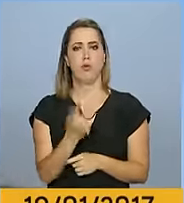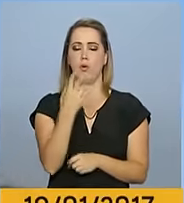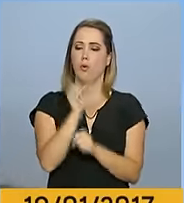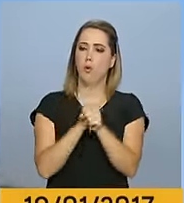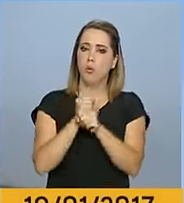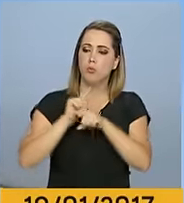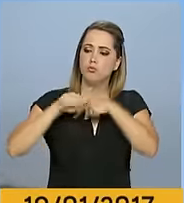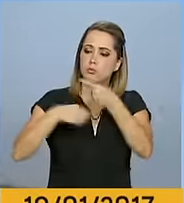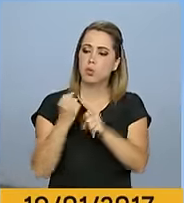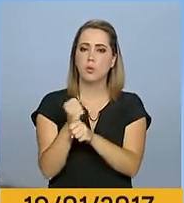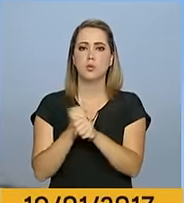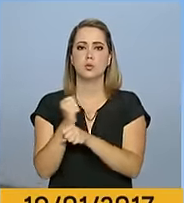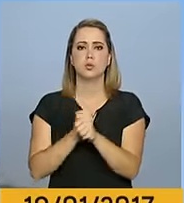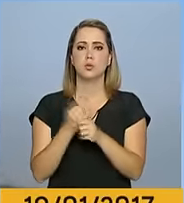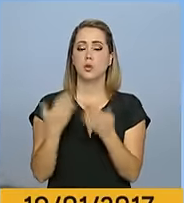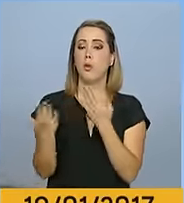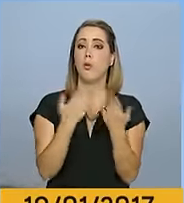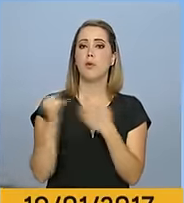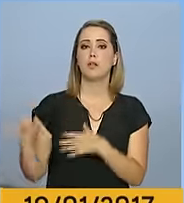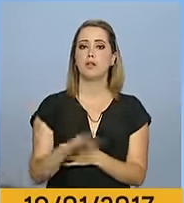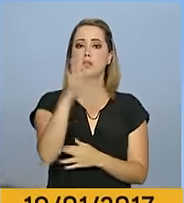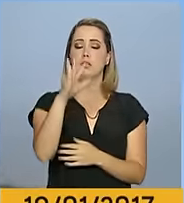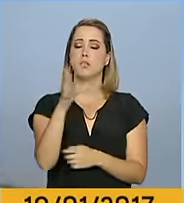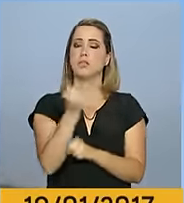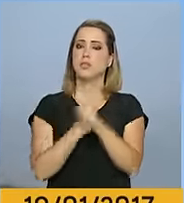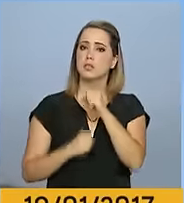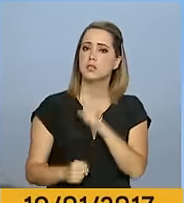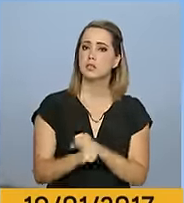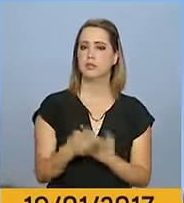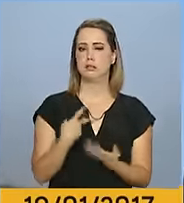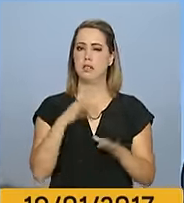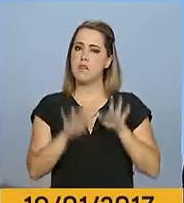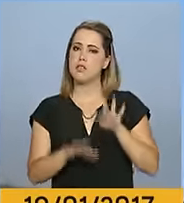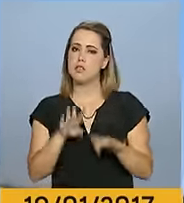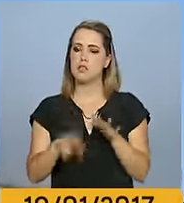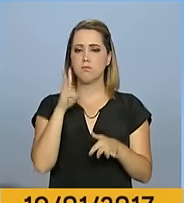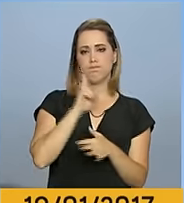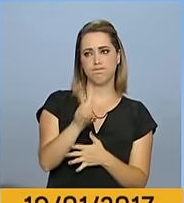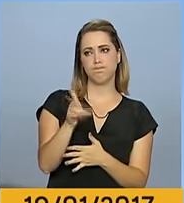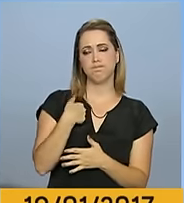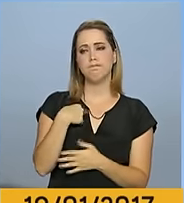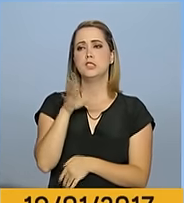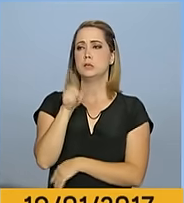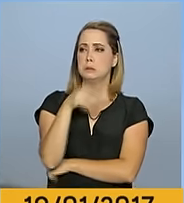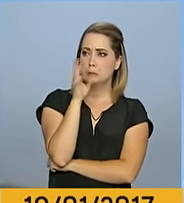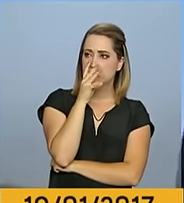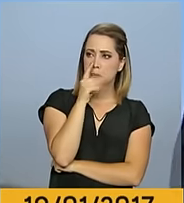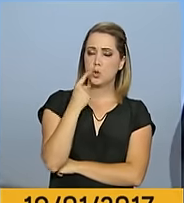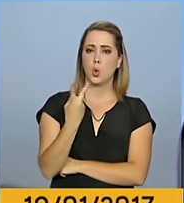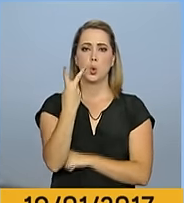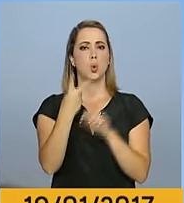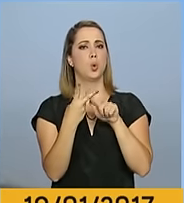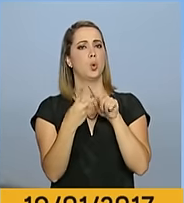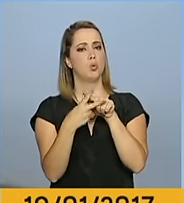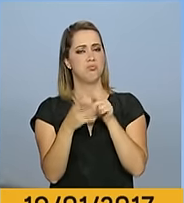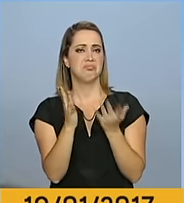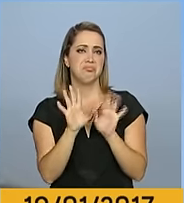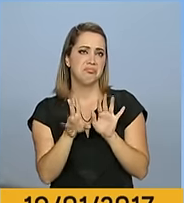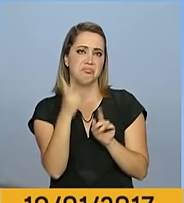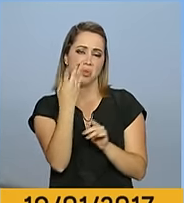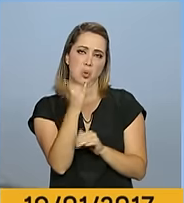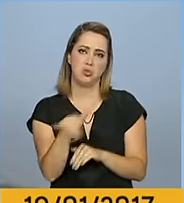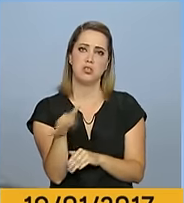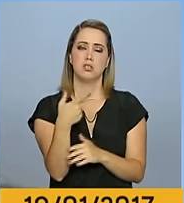outro pela inflação do ano anterior. De vez em quando, eu aqui comigo digo, interessante, como vou ter